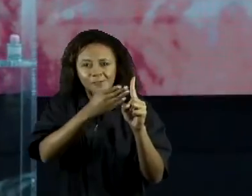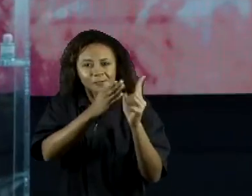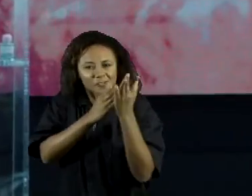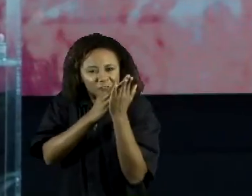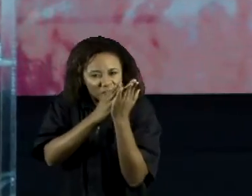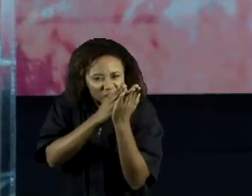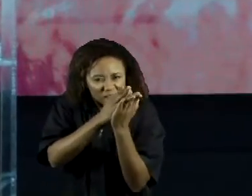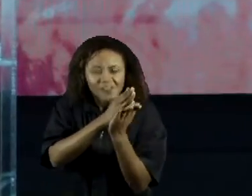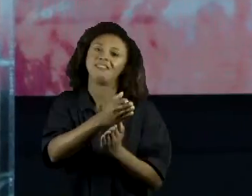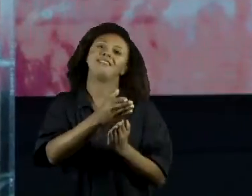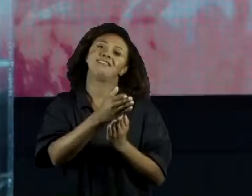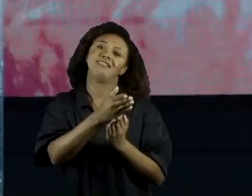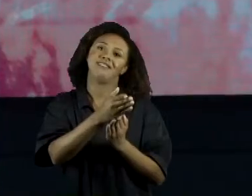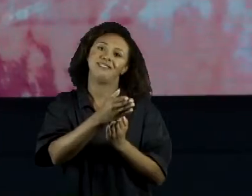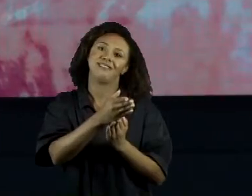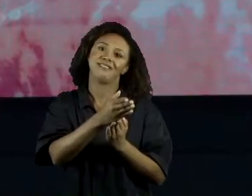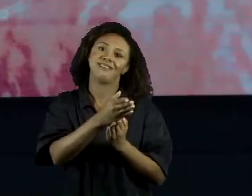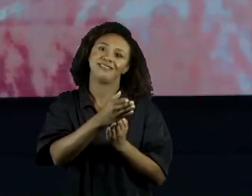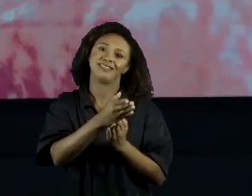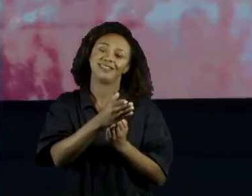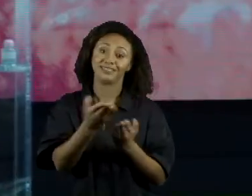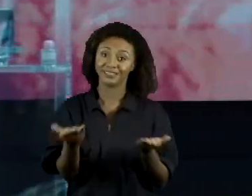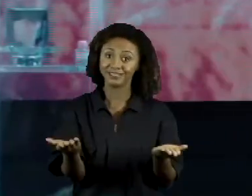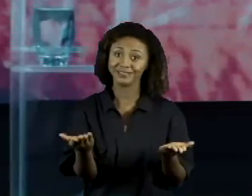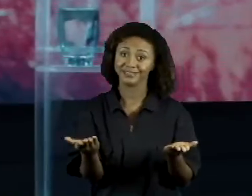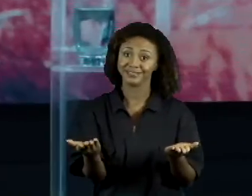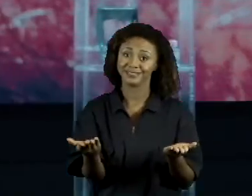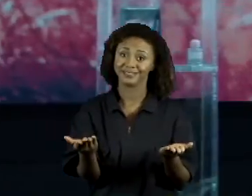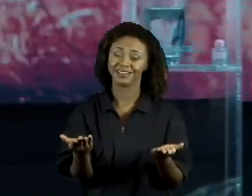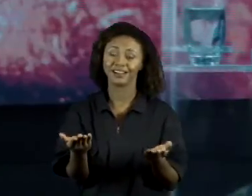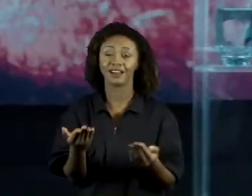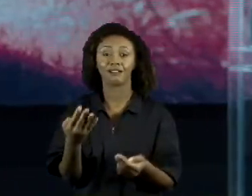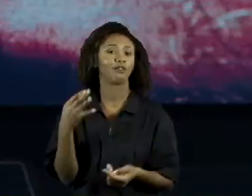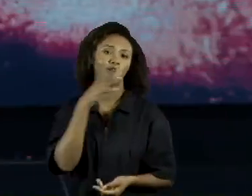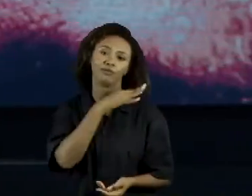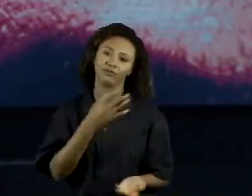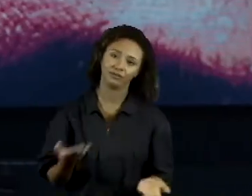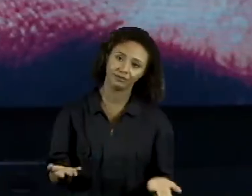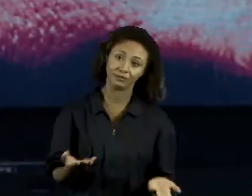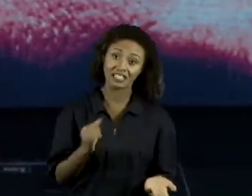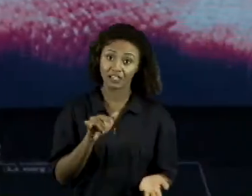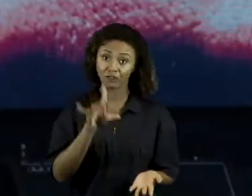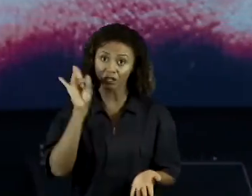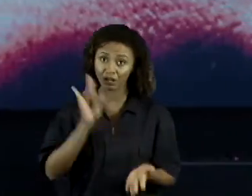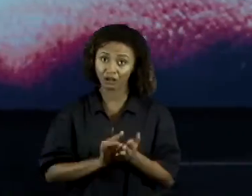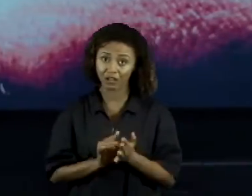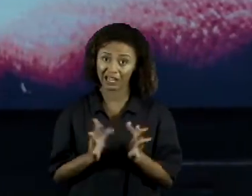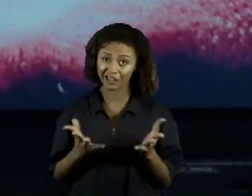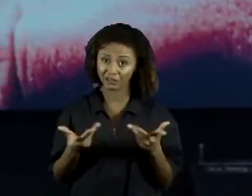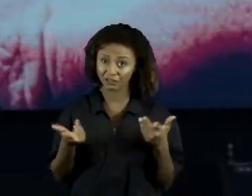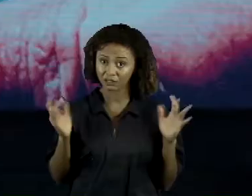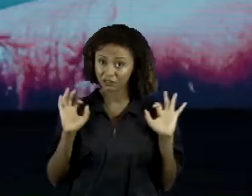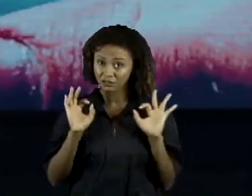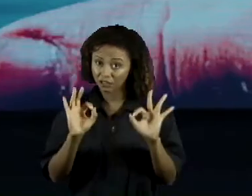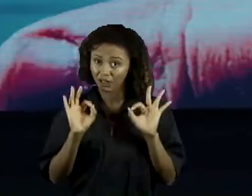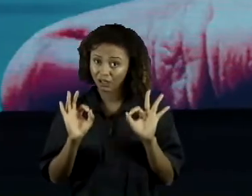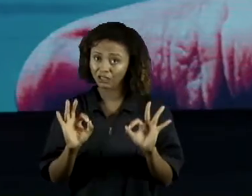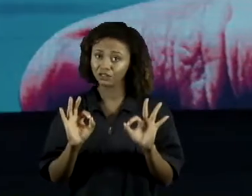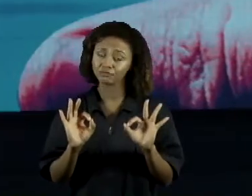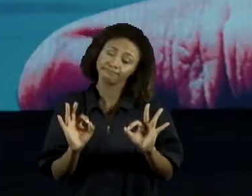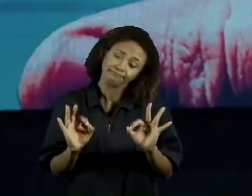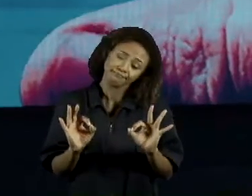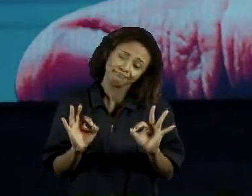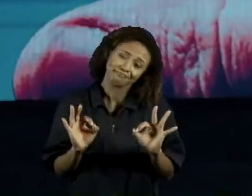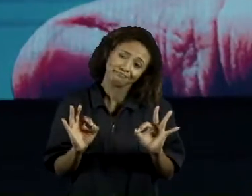encanto. Não é? E obviamente, quando você é excelente, você ganha